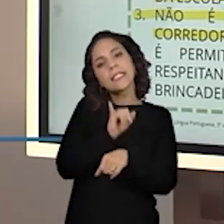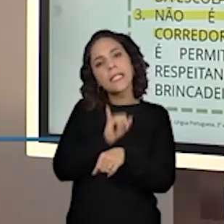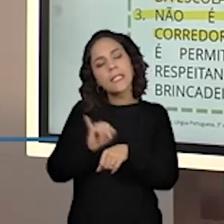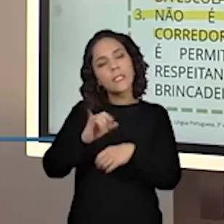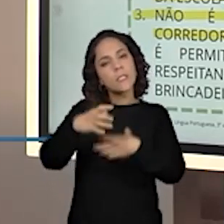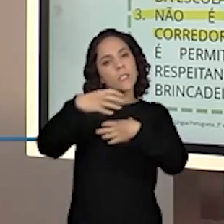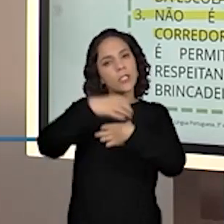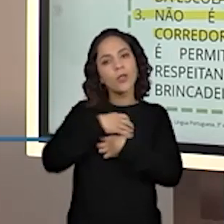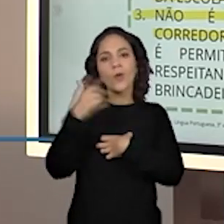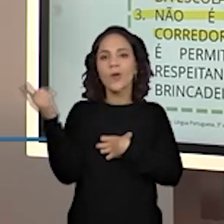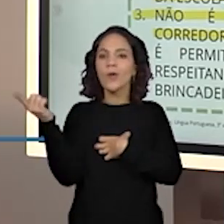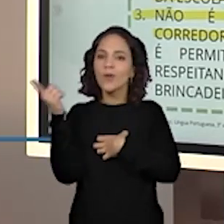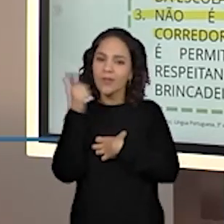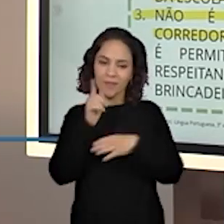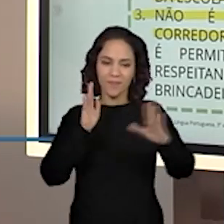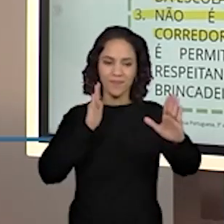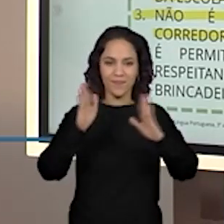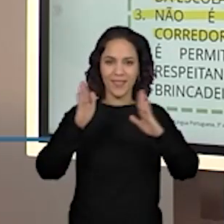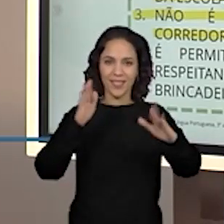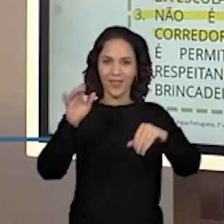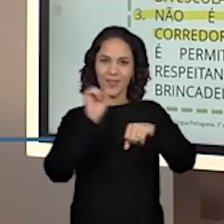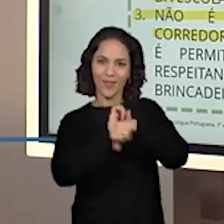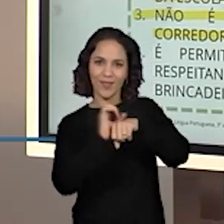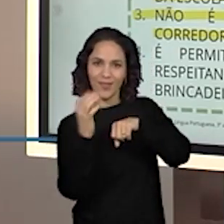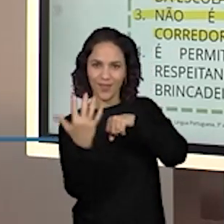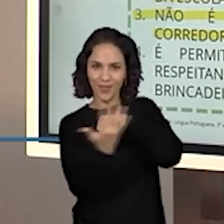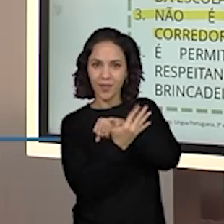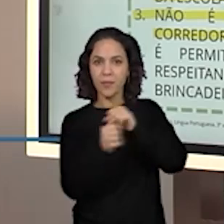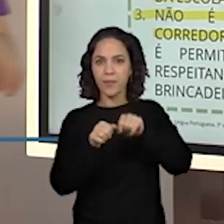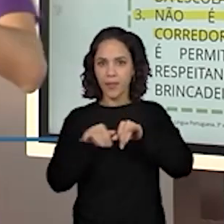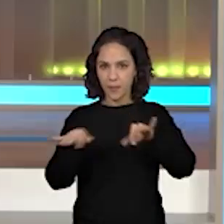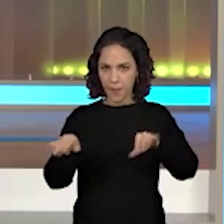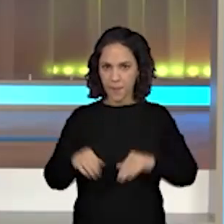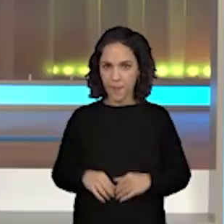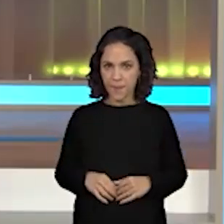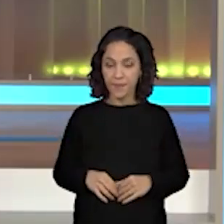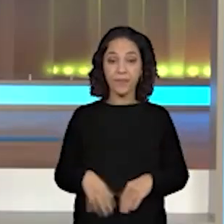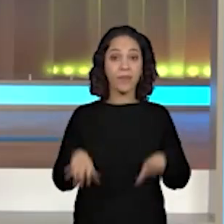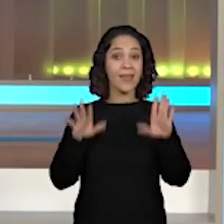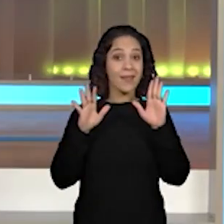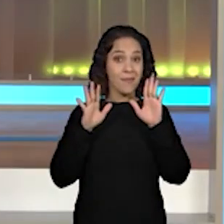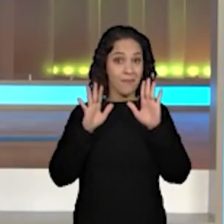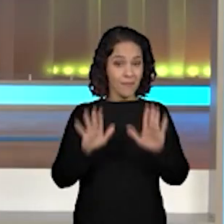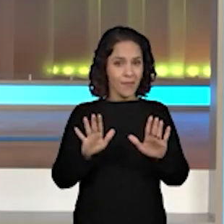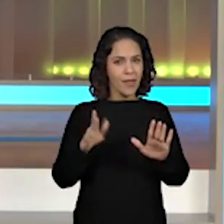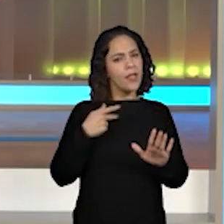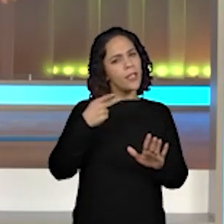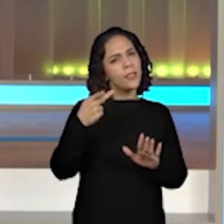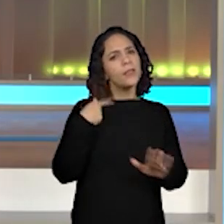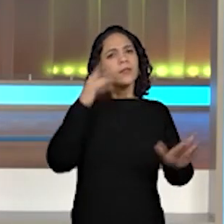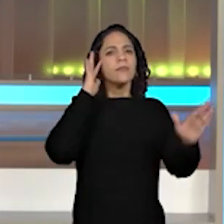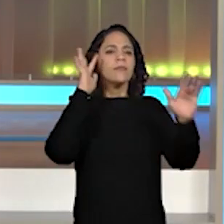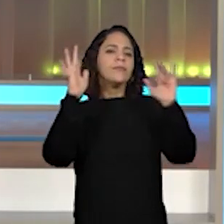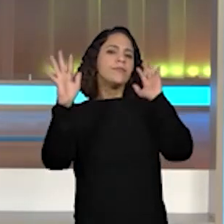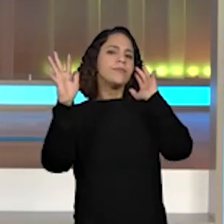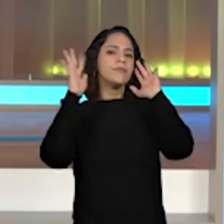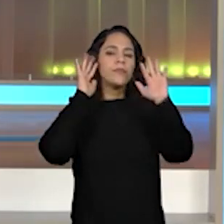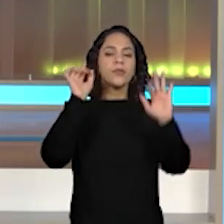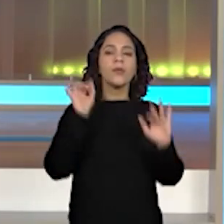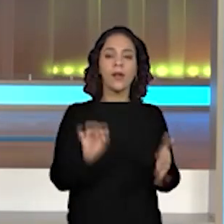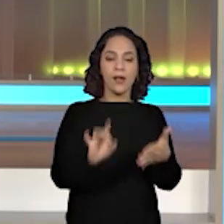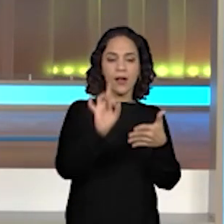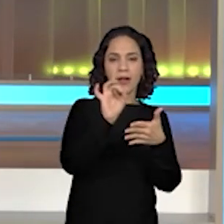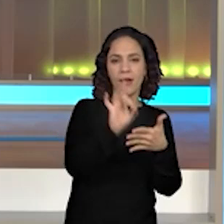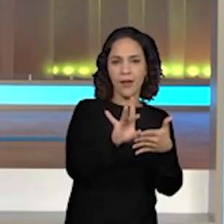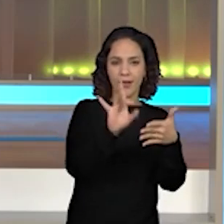regra para um período específico. Mas eu estou dizendo isso para refletir com vocês que para cada